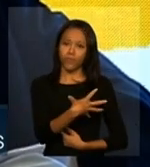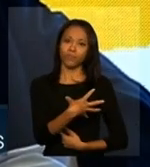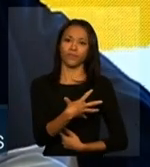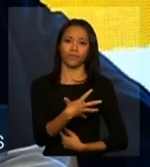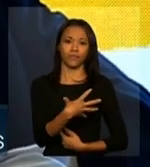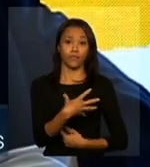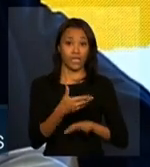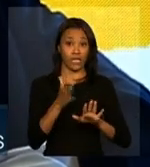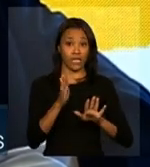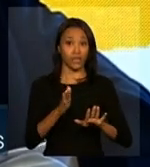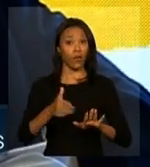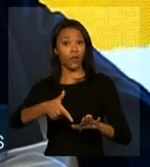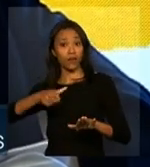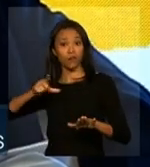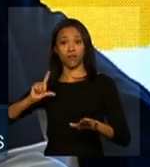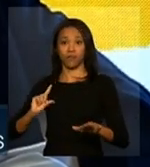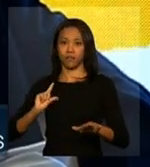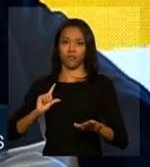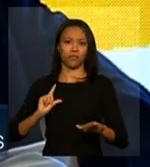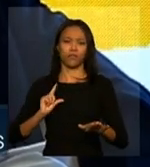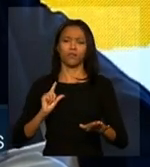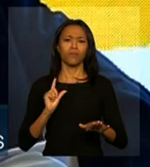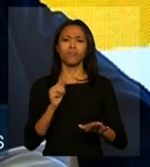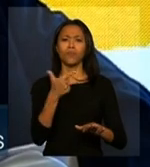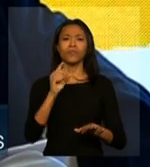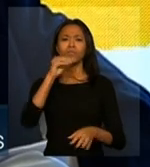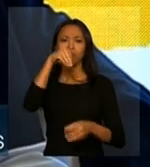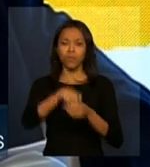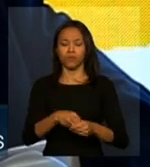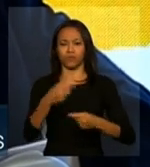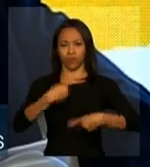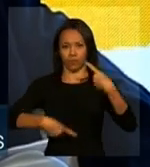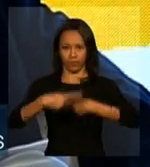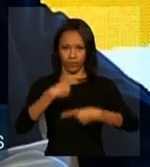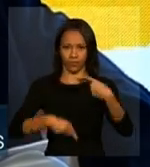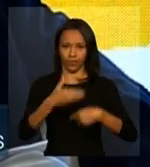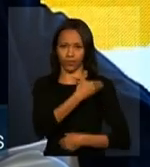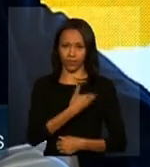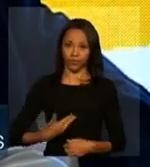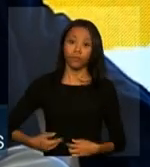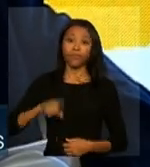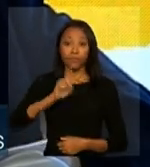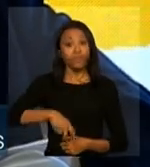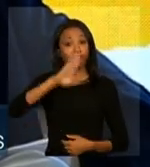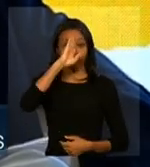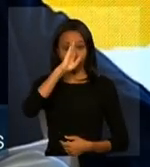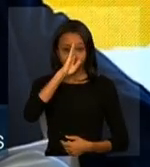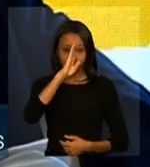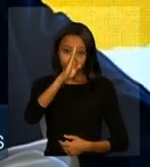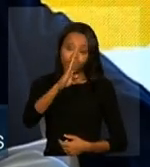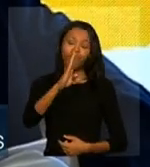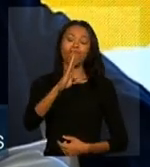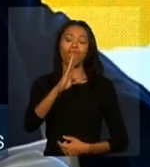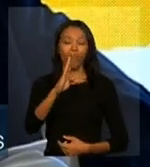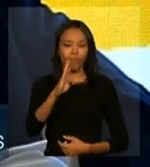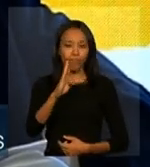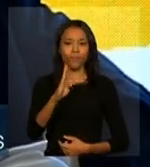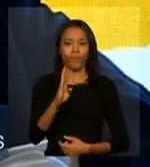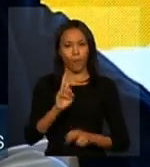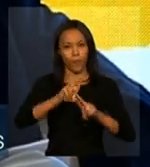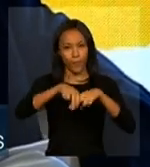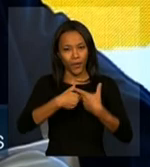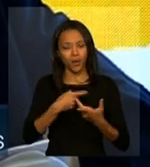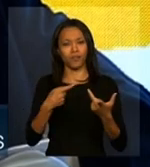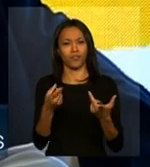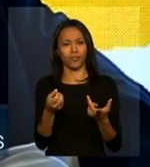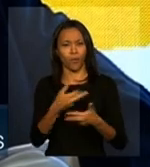se encontrava até então nas políticas públicas, absolutamente fundamentais. Eu acho que é por essas inovações